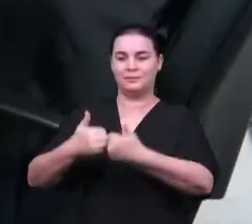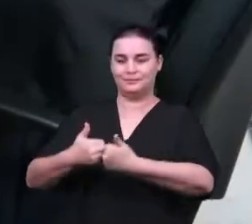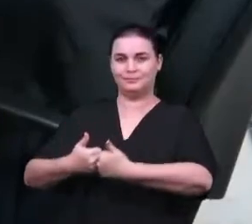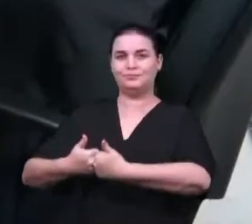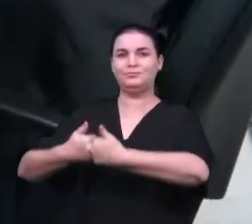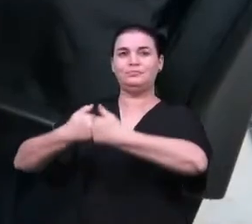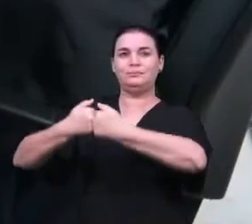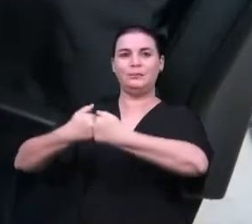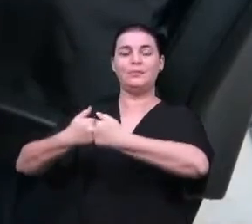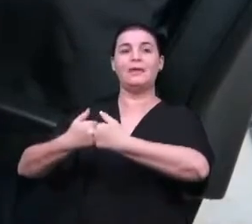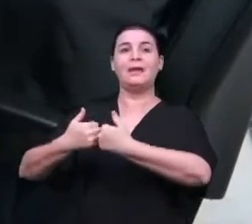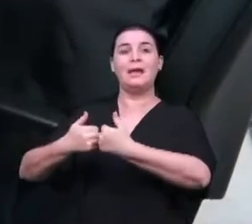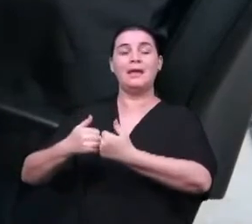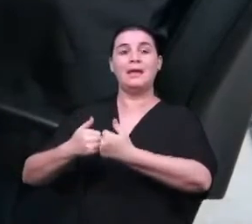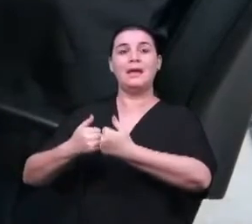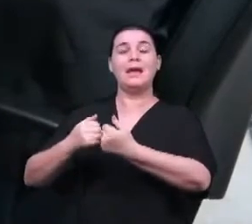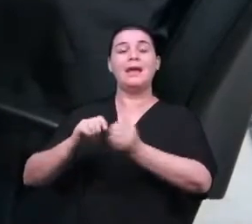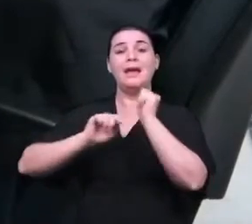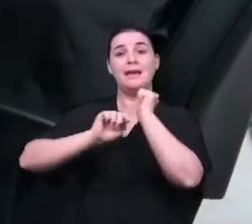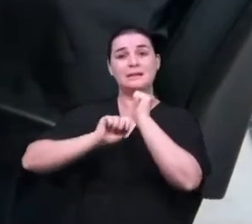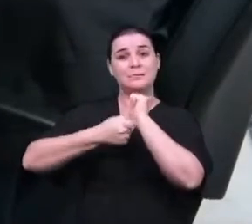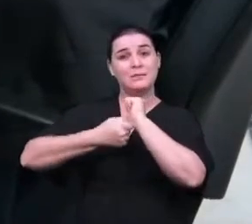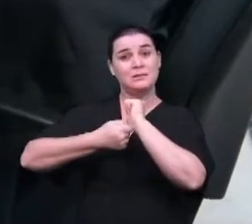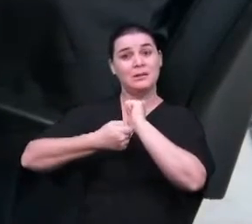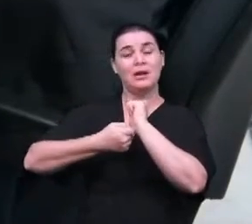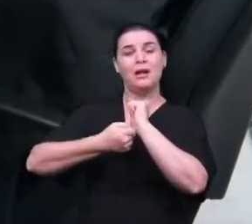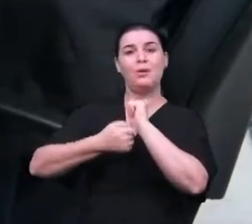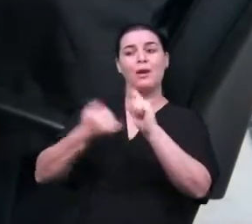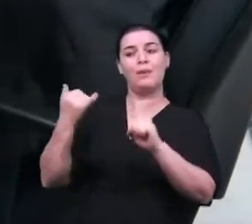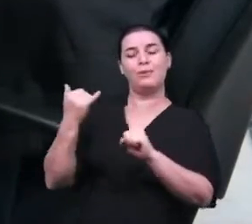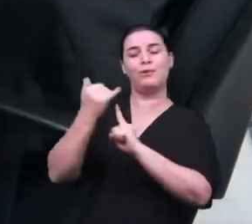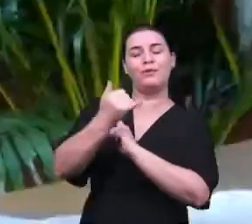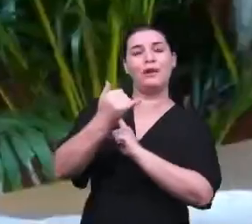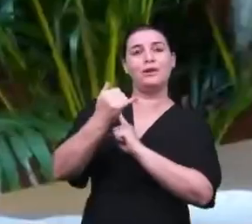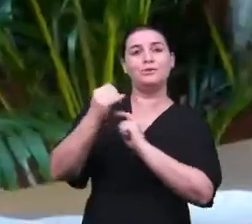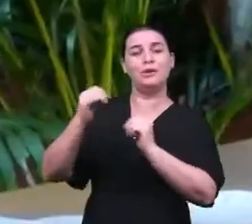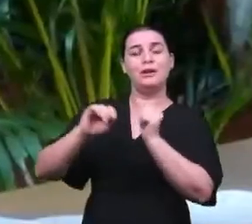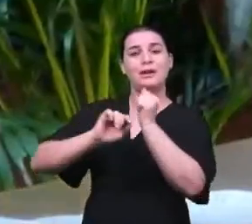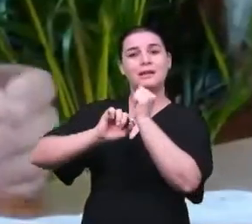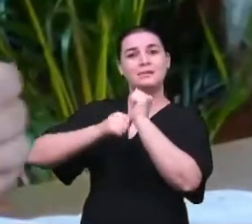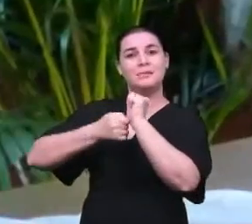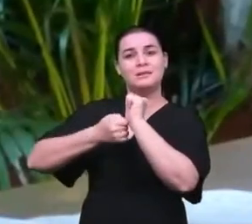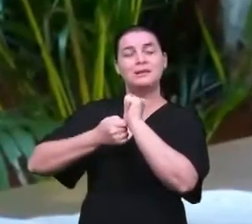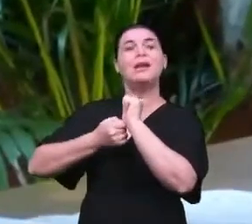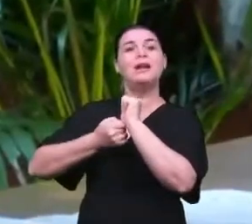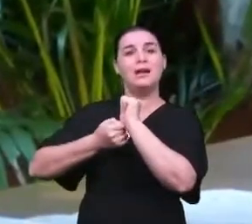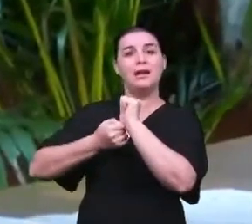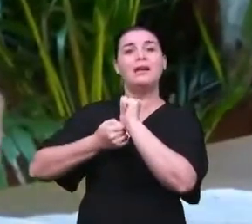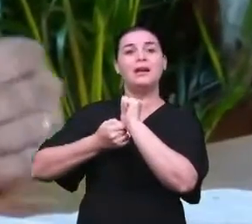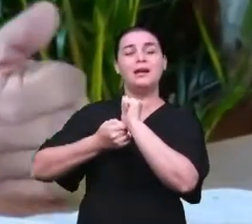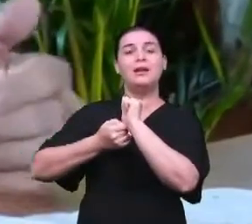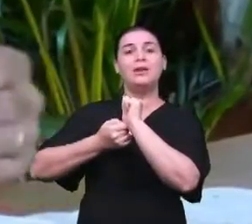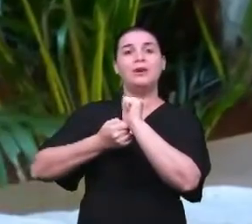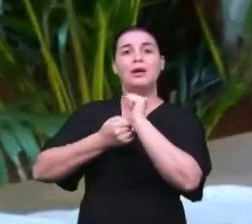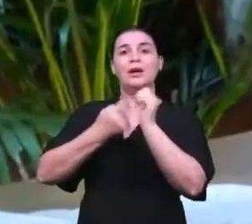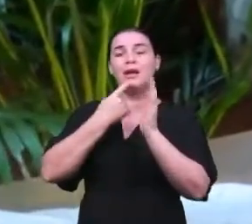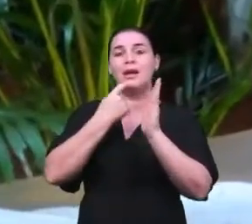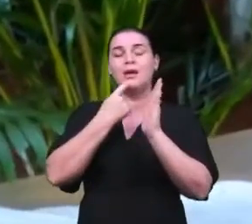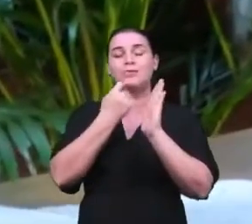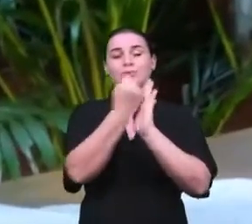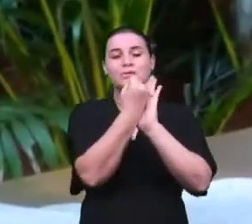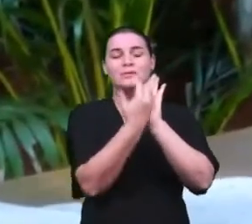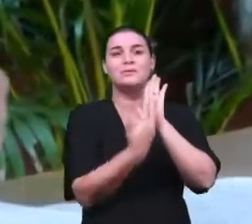esse mistério é profético. E esse mistério está relacionado ao sangue, né? É o valor do sangue em toda a palavra, nas